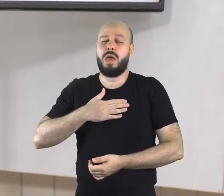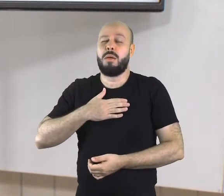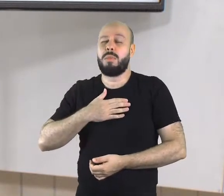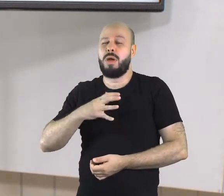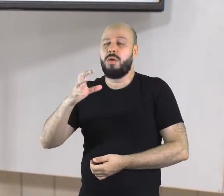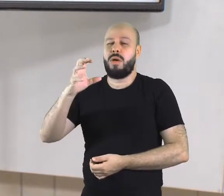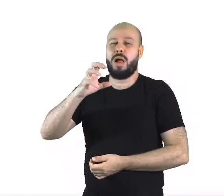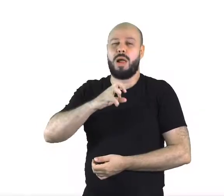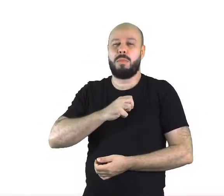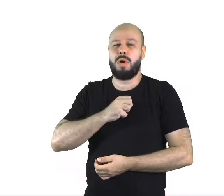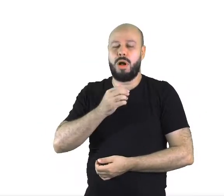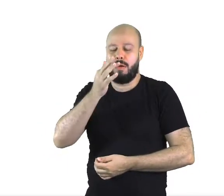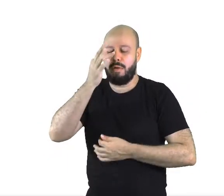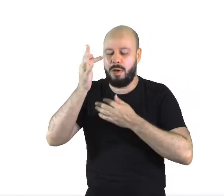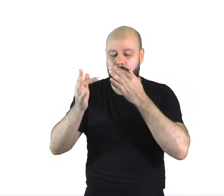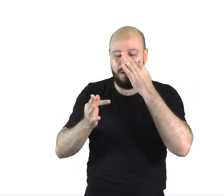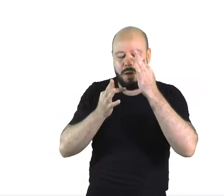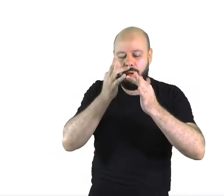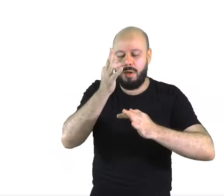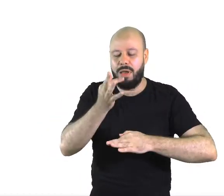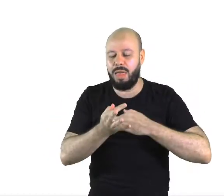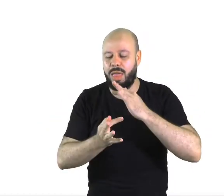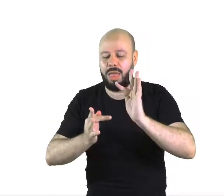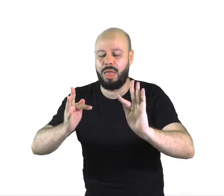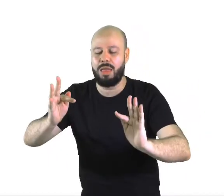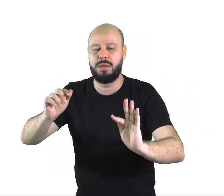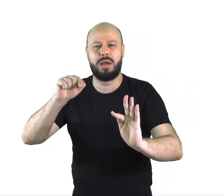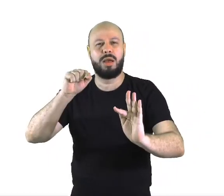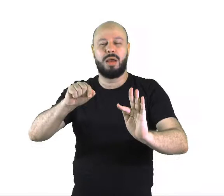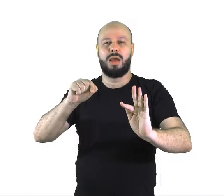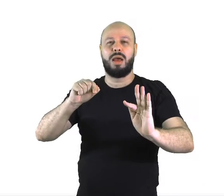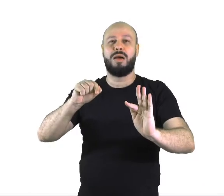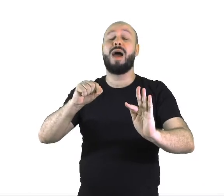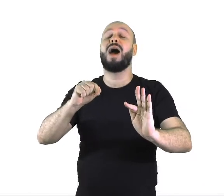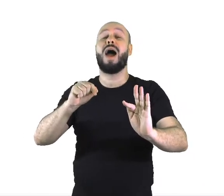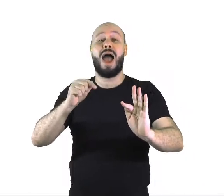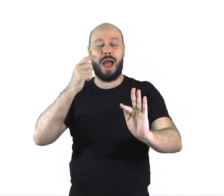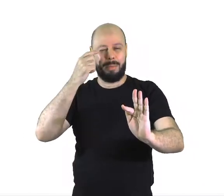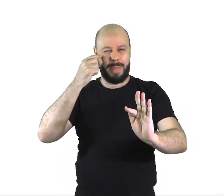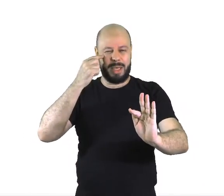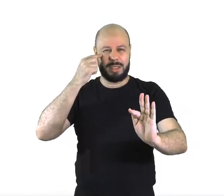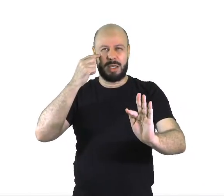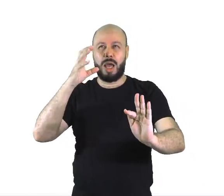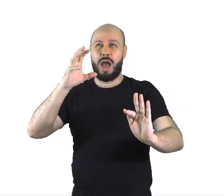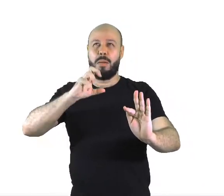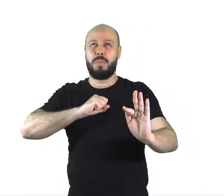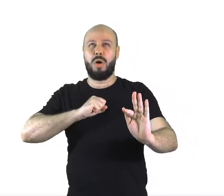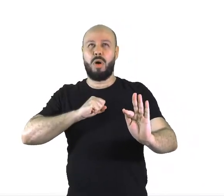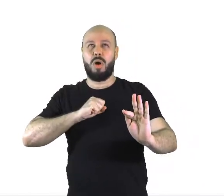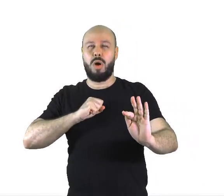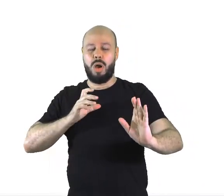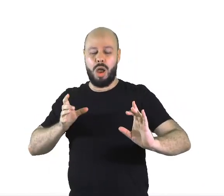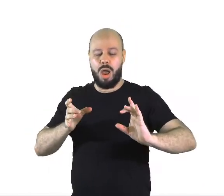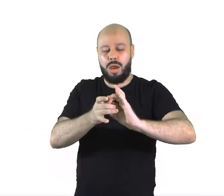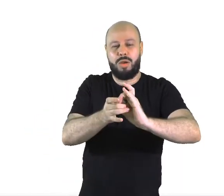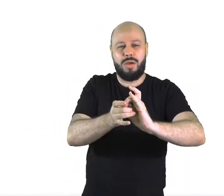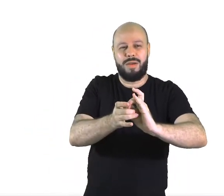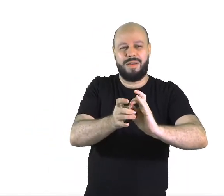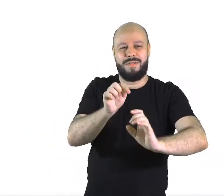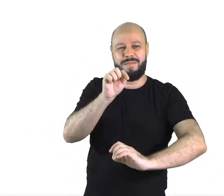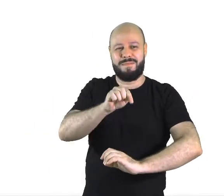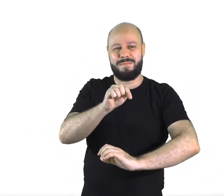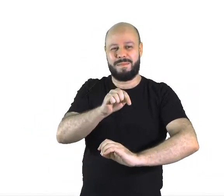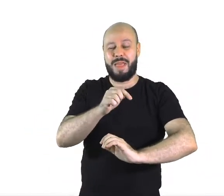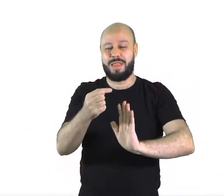está aproximando amor à caravana de rosas. Então aqui eu tenho a metáfora.